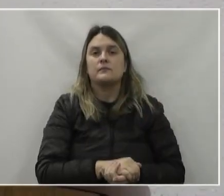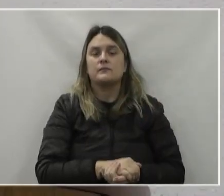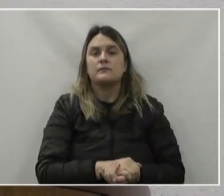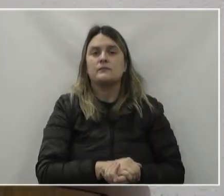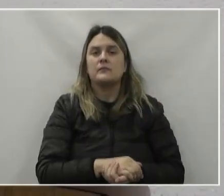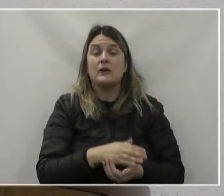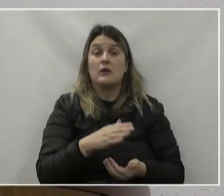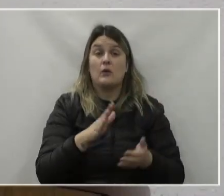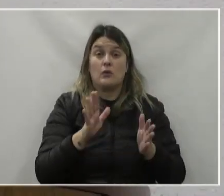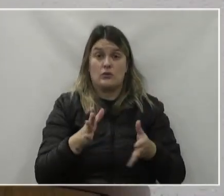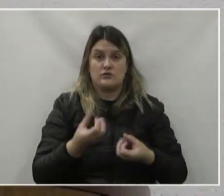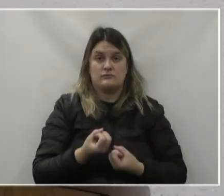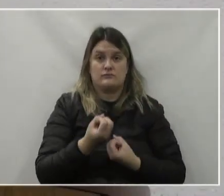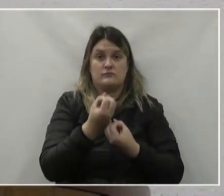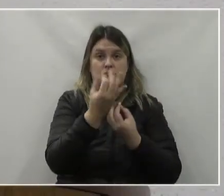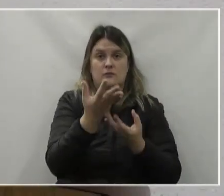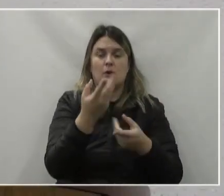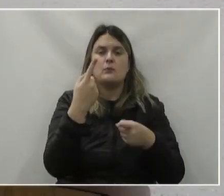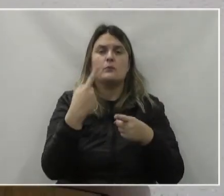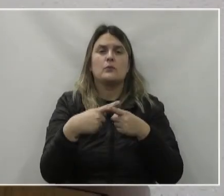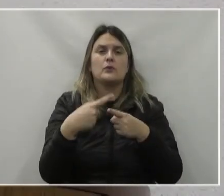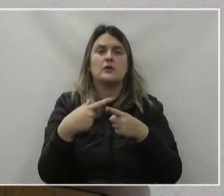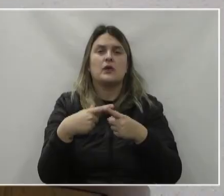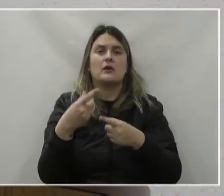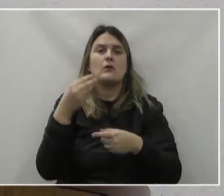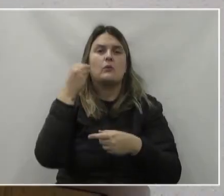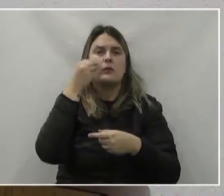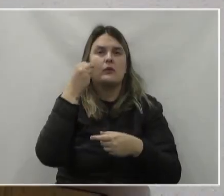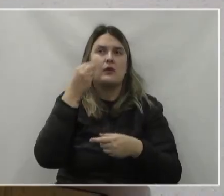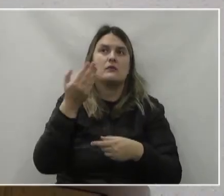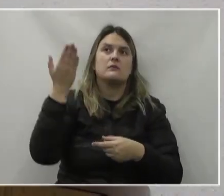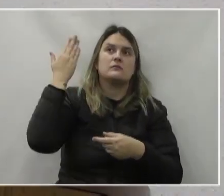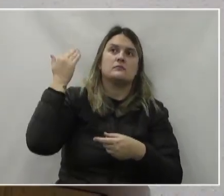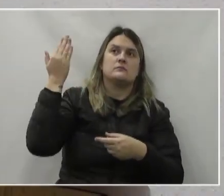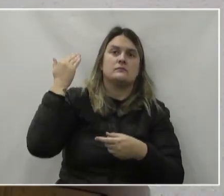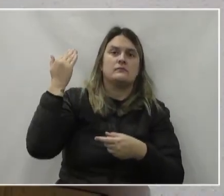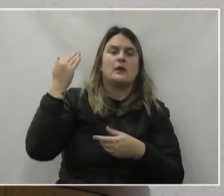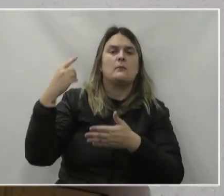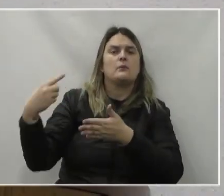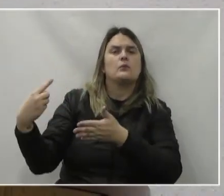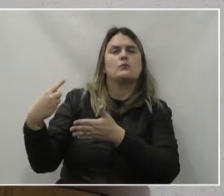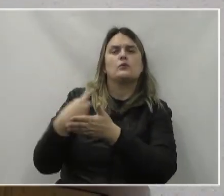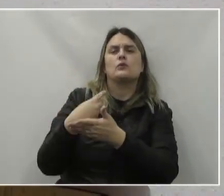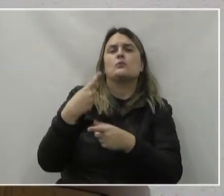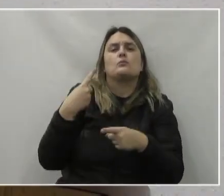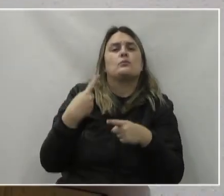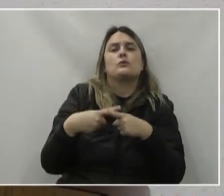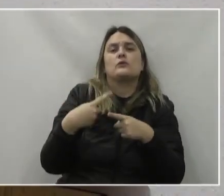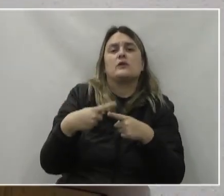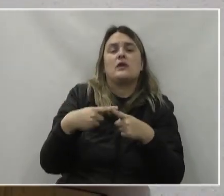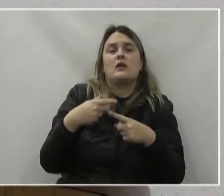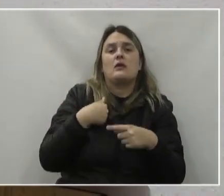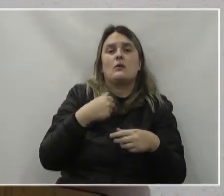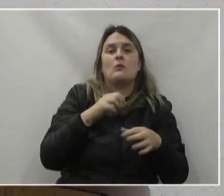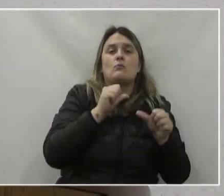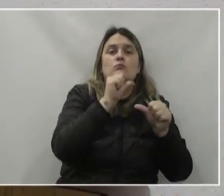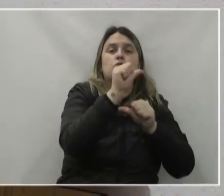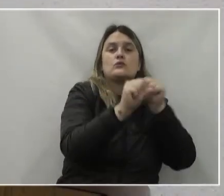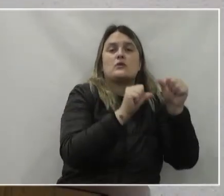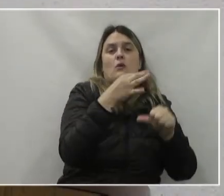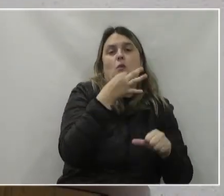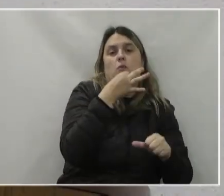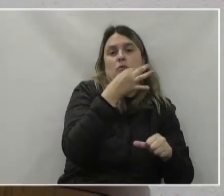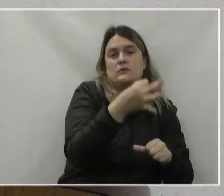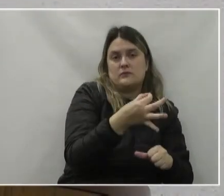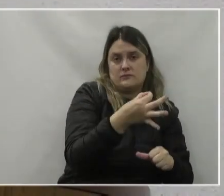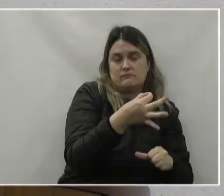essa minha fala aqui é porque, em determinada oportunidade, se questionou por que eu tinha uma posição anterior e